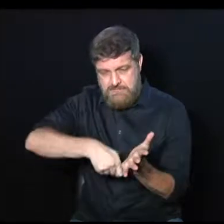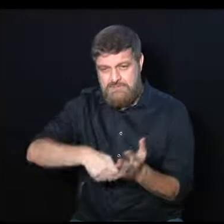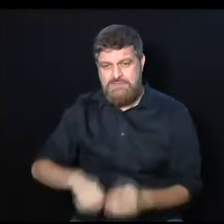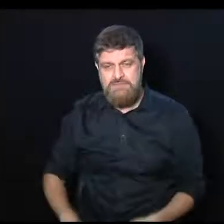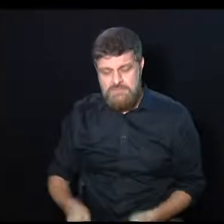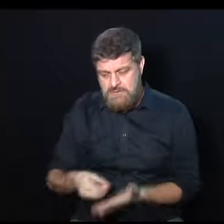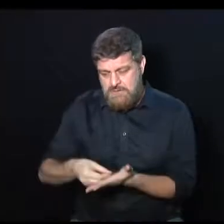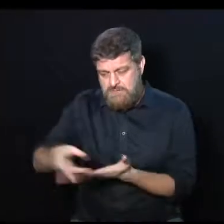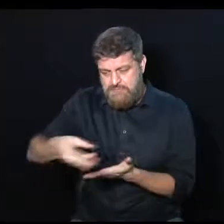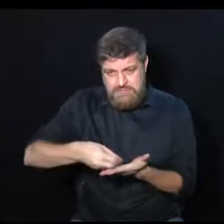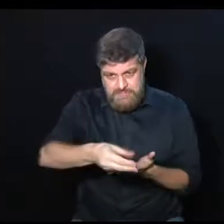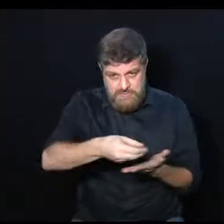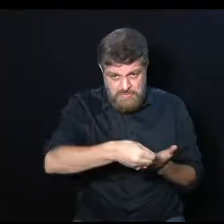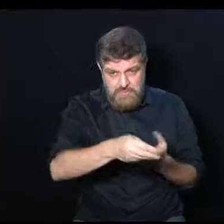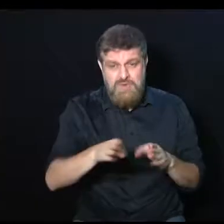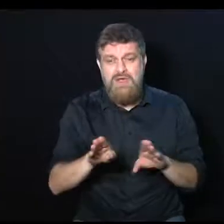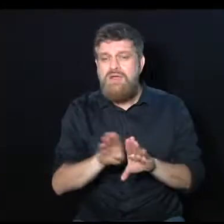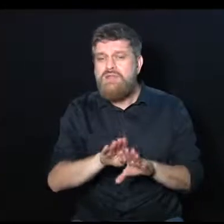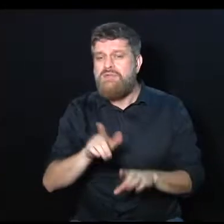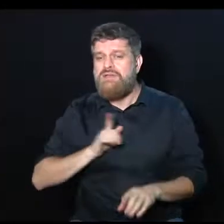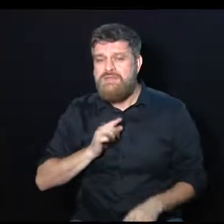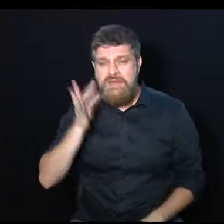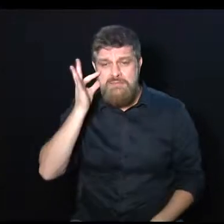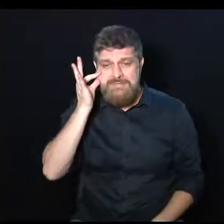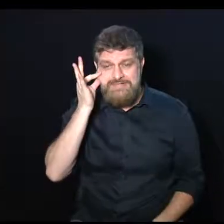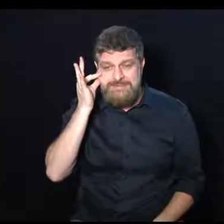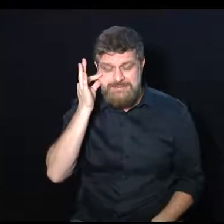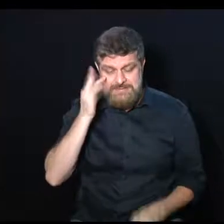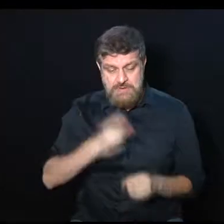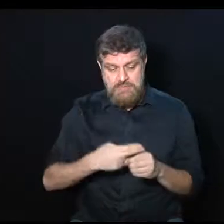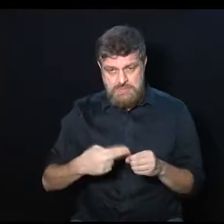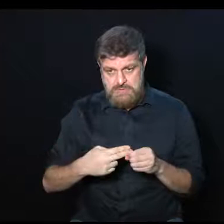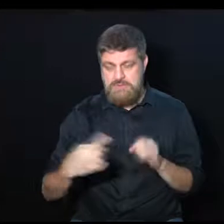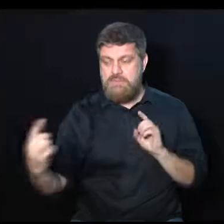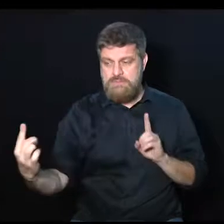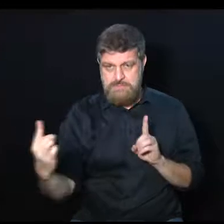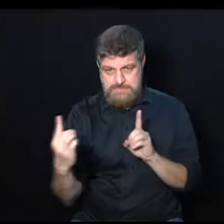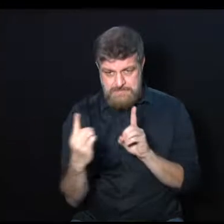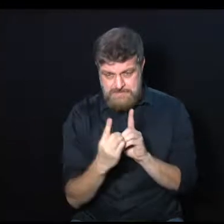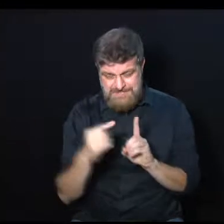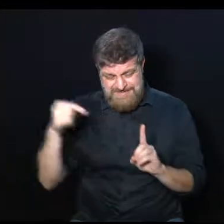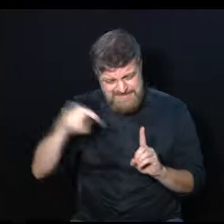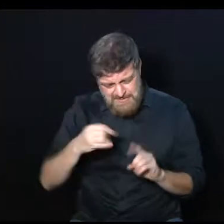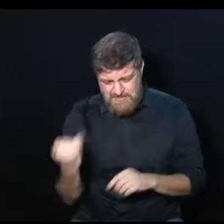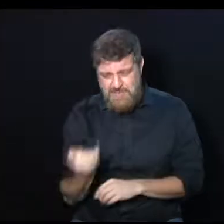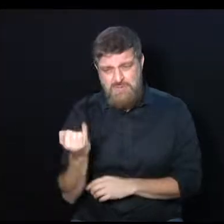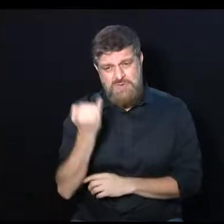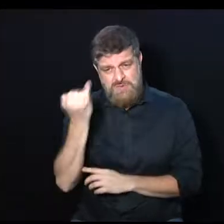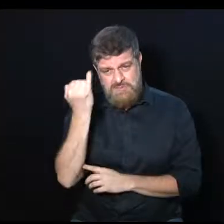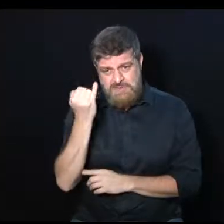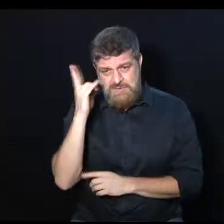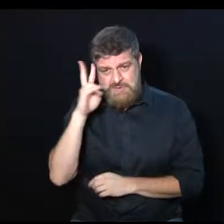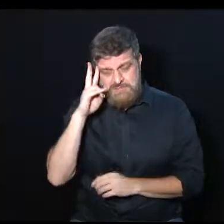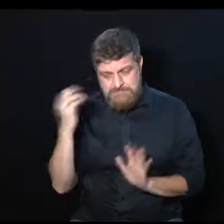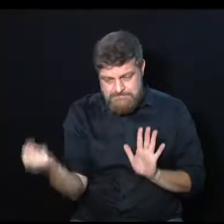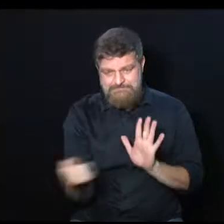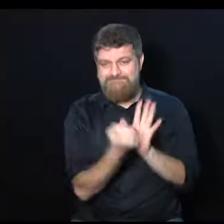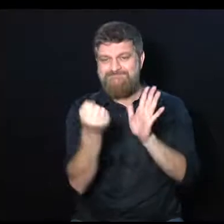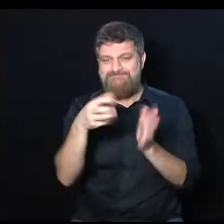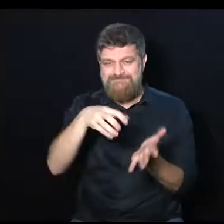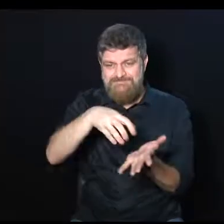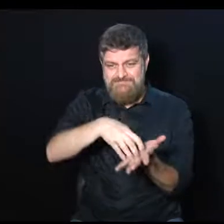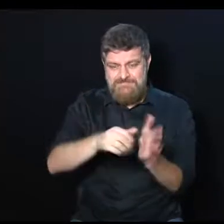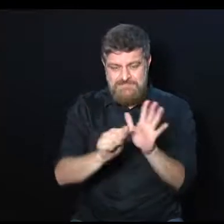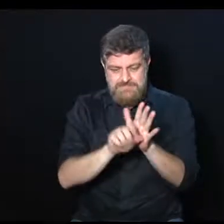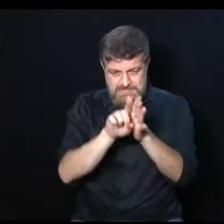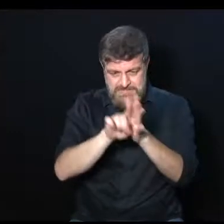também temos um atendimento presencial na Unicamp, e isso foi muito importante na história do centro, por quê? Porque nos trouxe uma